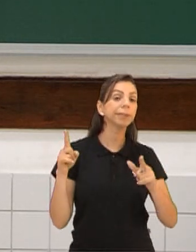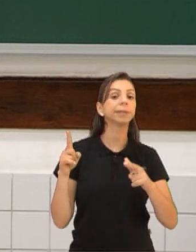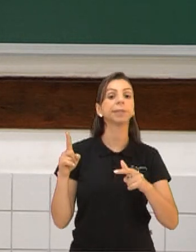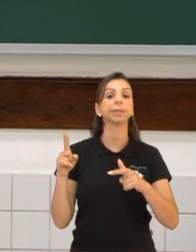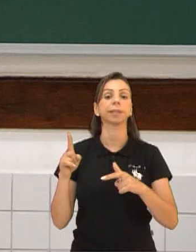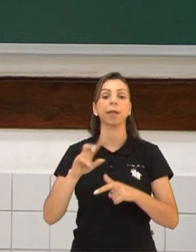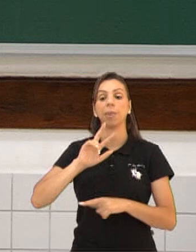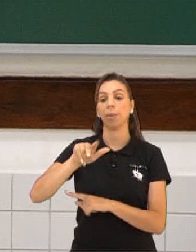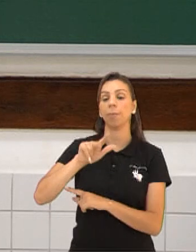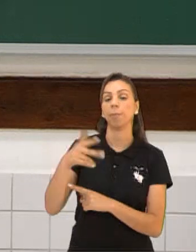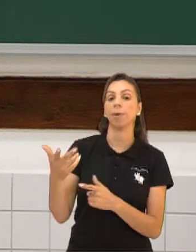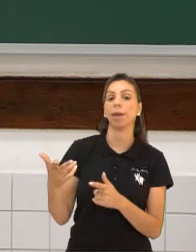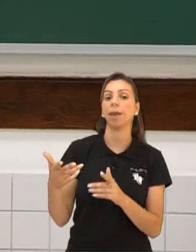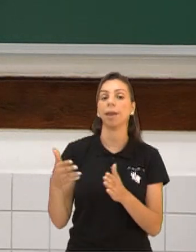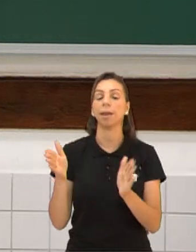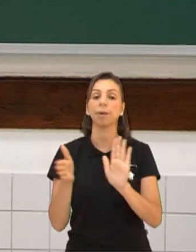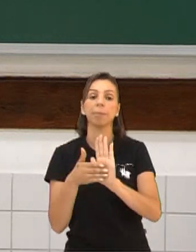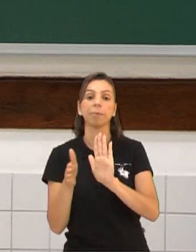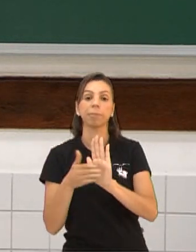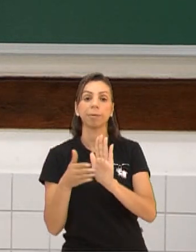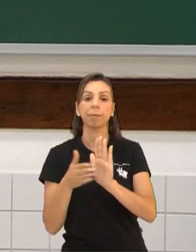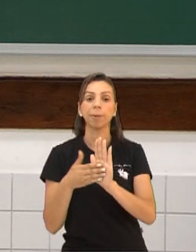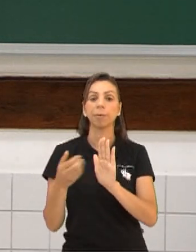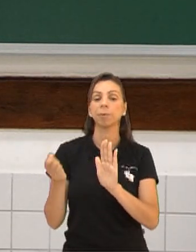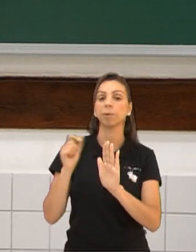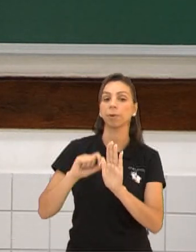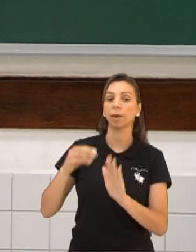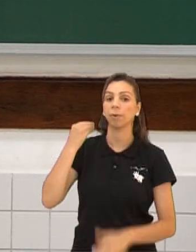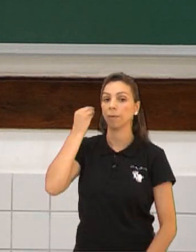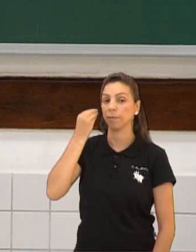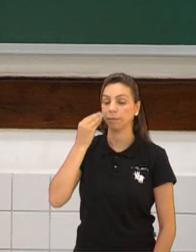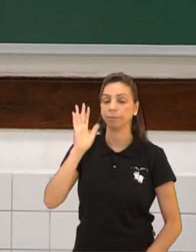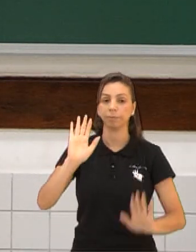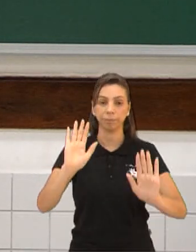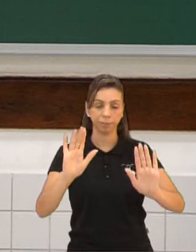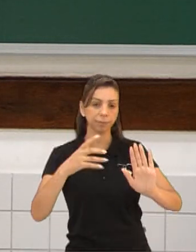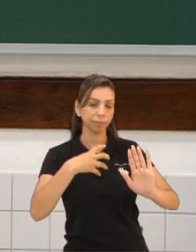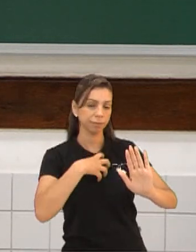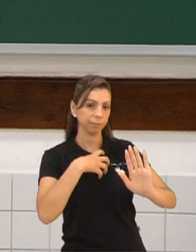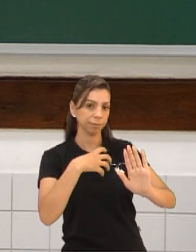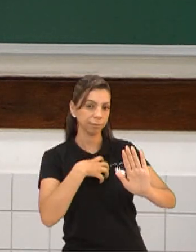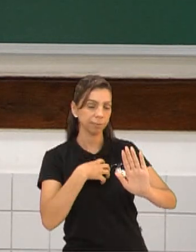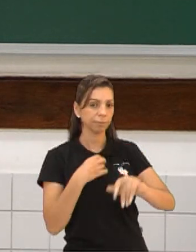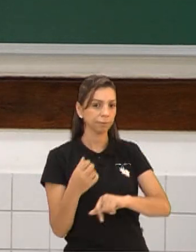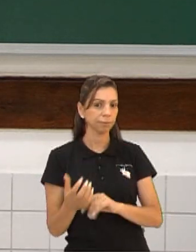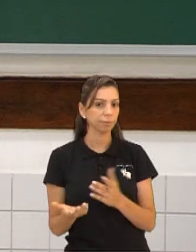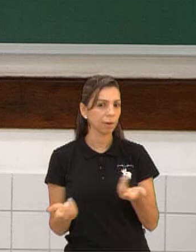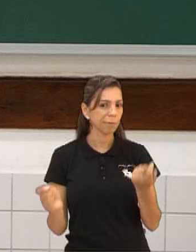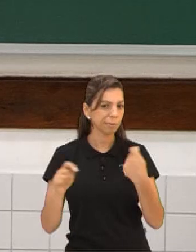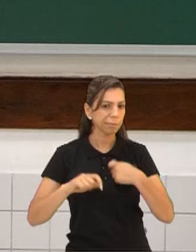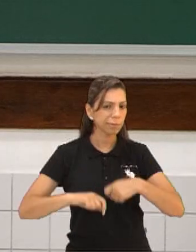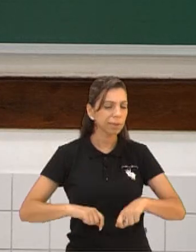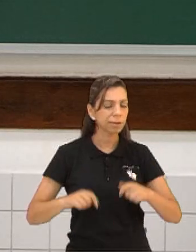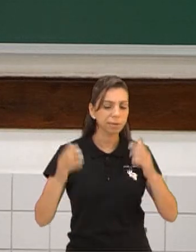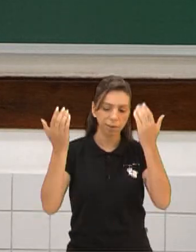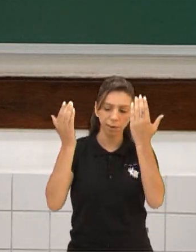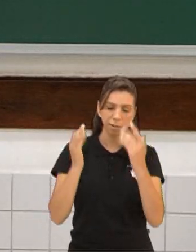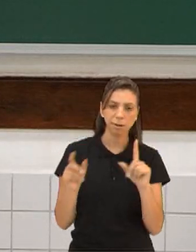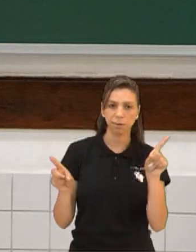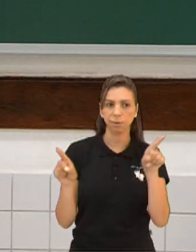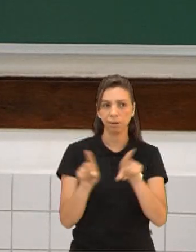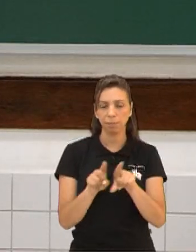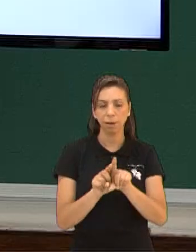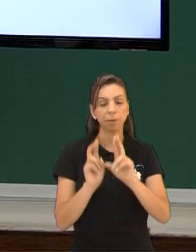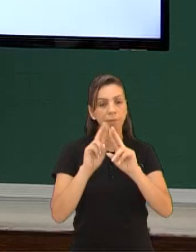quanto aquele que propunham os racionalistas. Da mesma forma que a nossa sensibilidade também precisa ser averiguada. Por